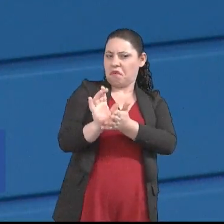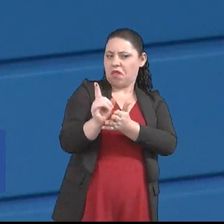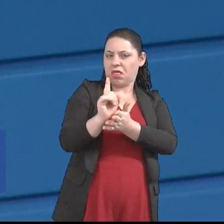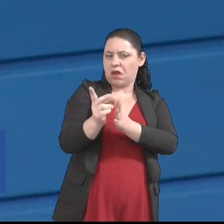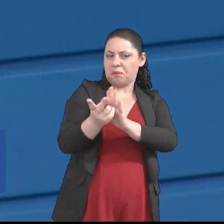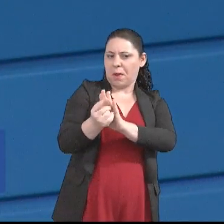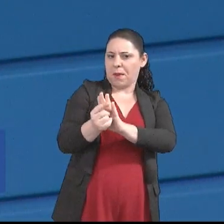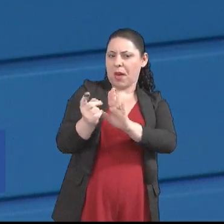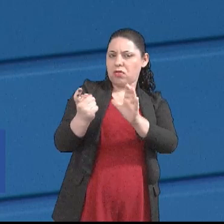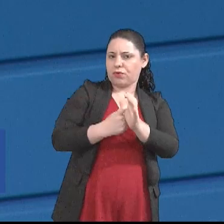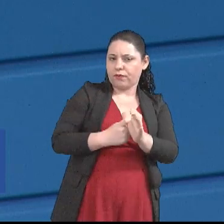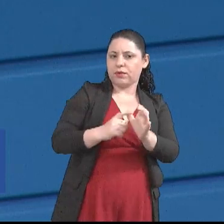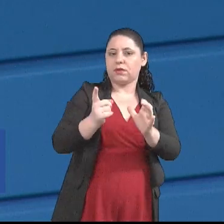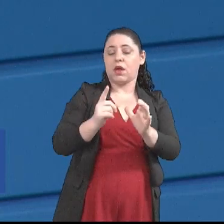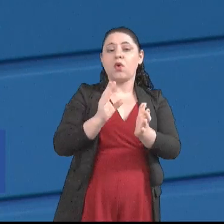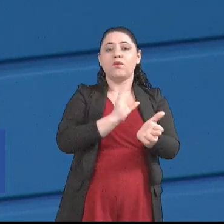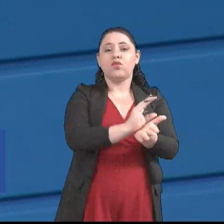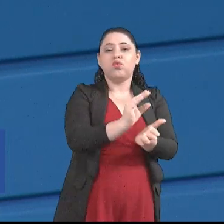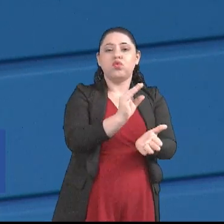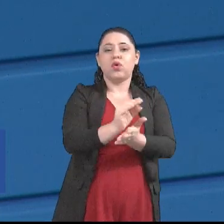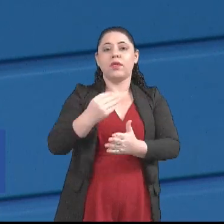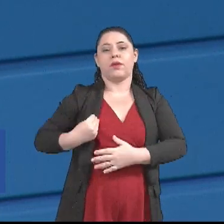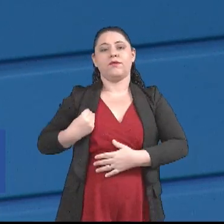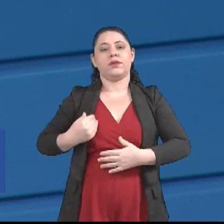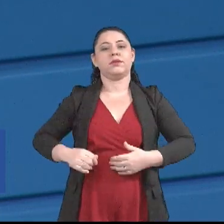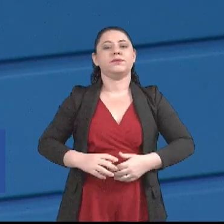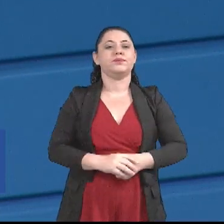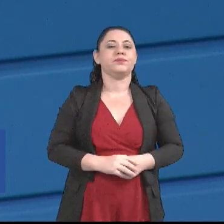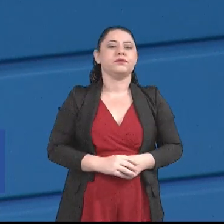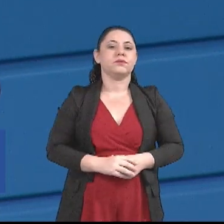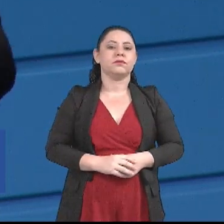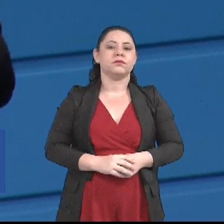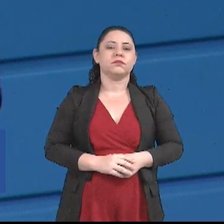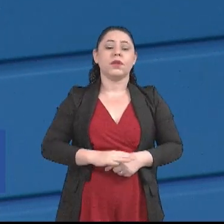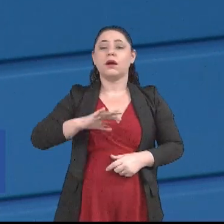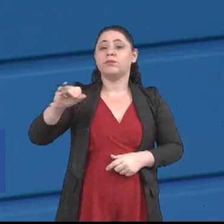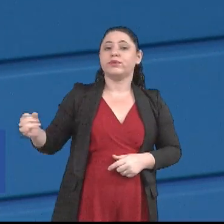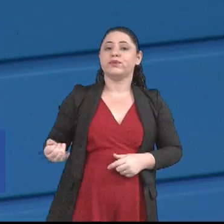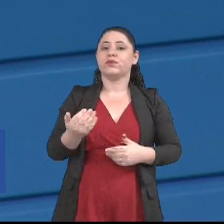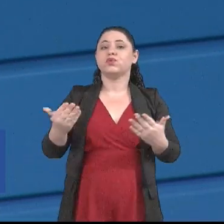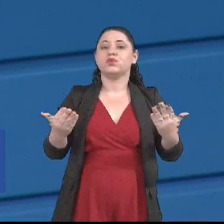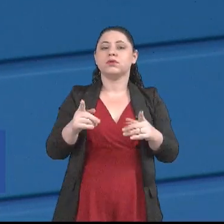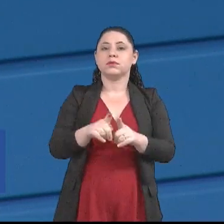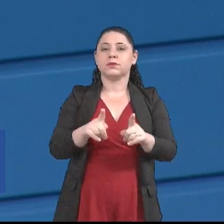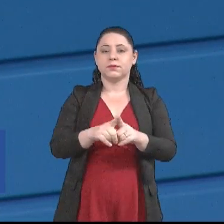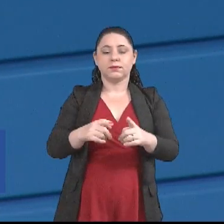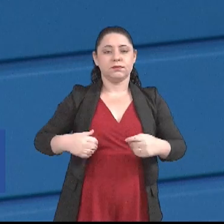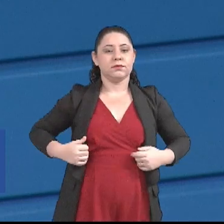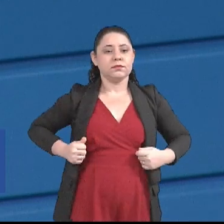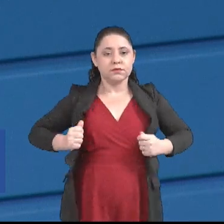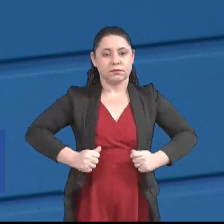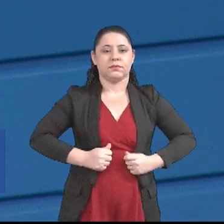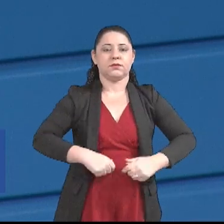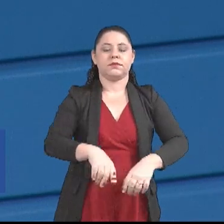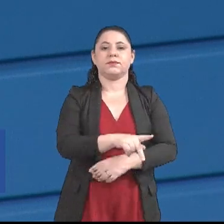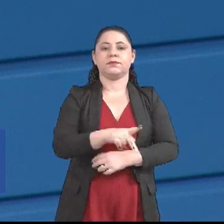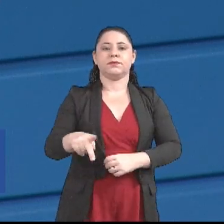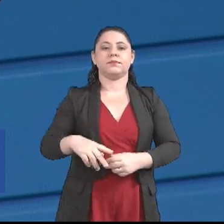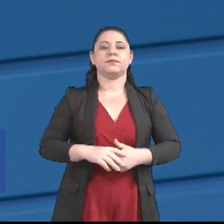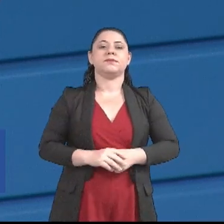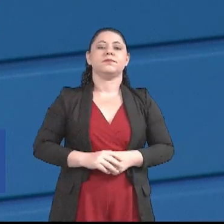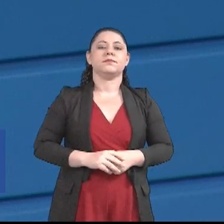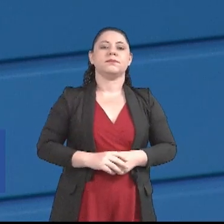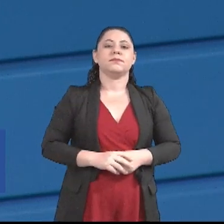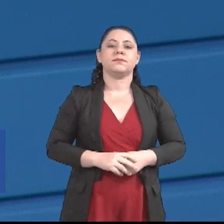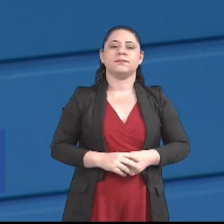investimento, não é custo para o governo. Isso é investimento na vida. Aproveito aqui hoje também, presidente,